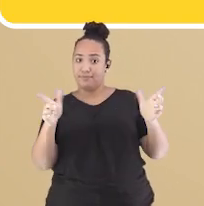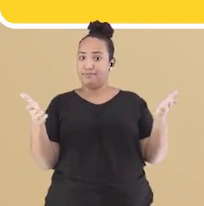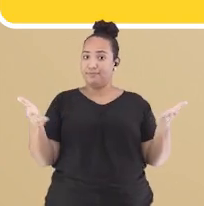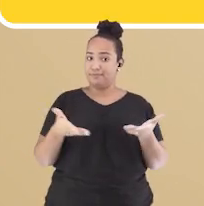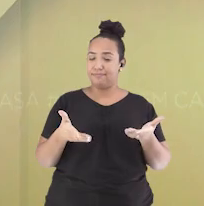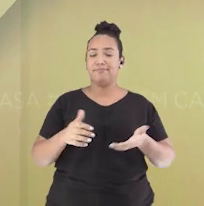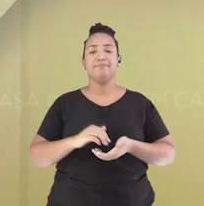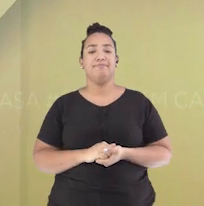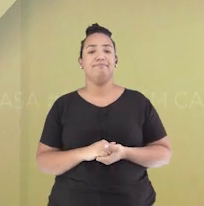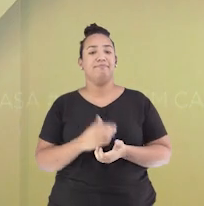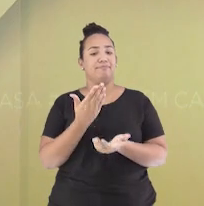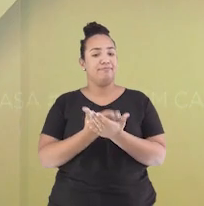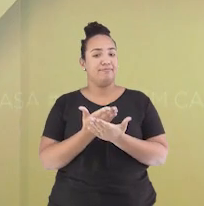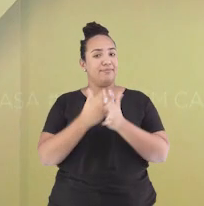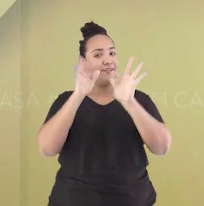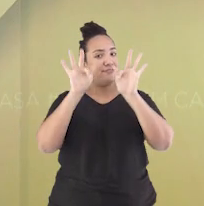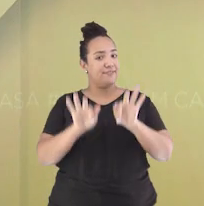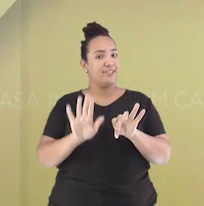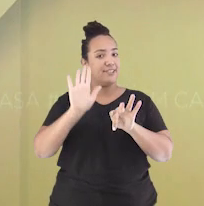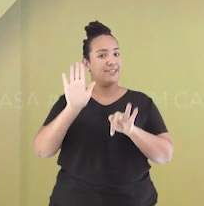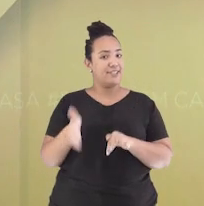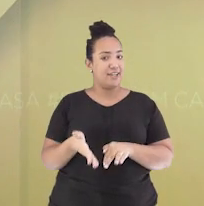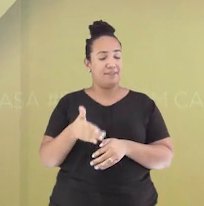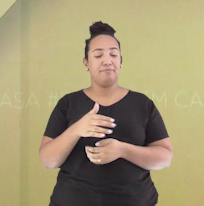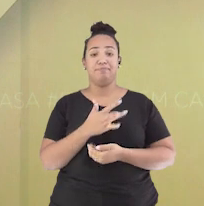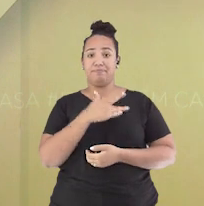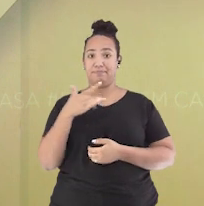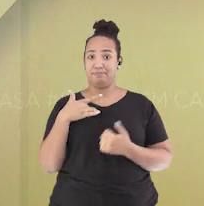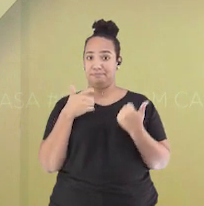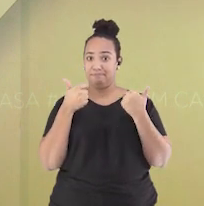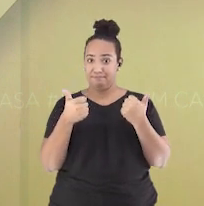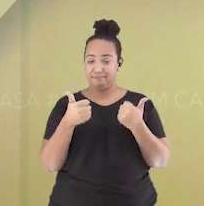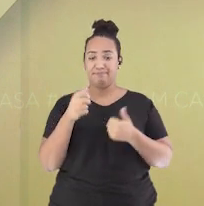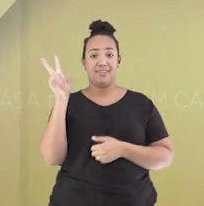aqui na sua tela. Nossa aula termina por aqui. Fiquem